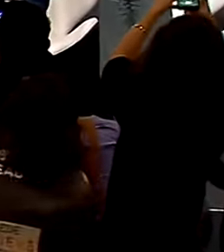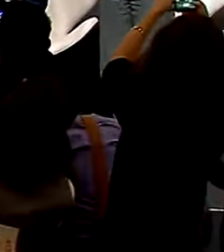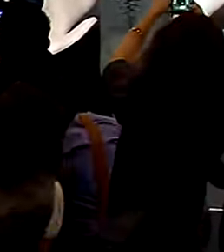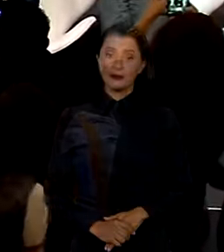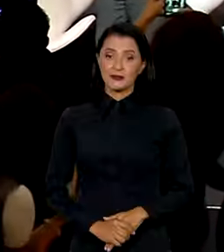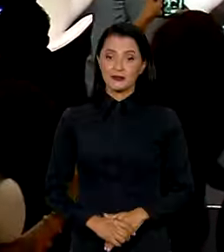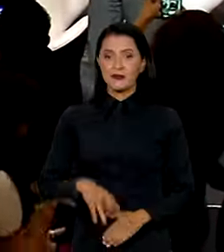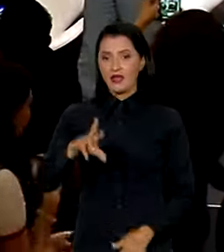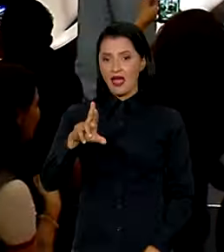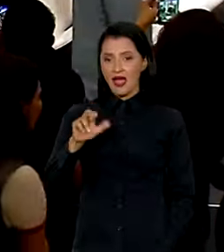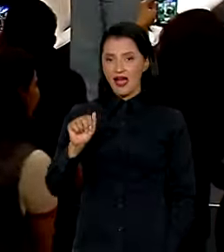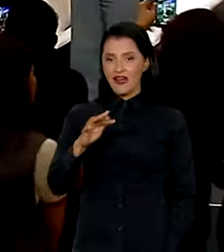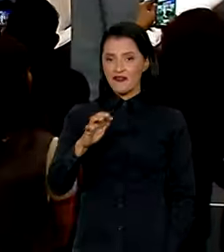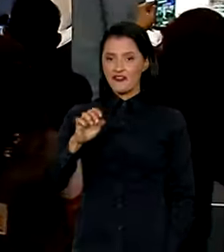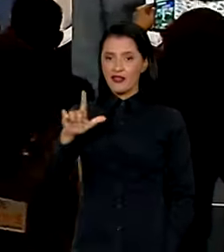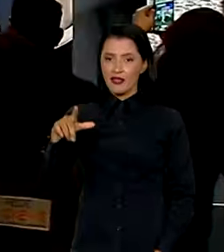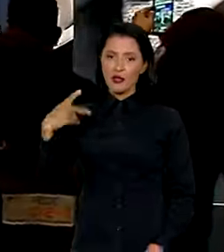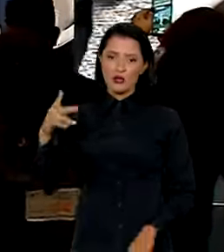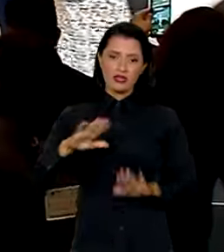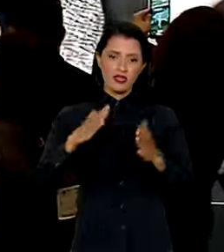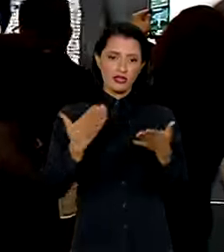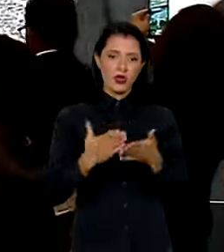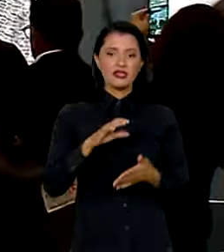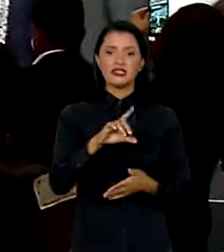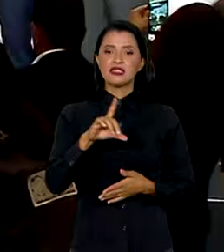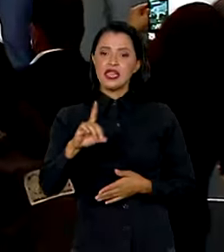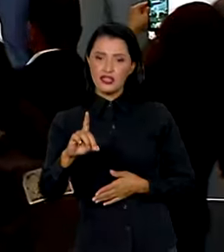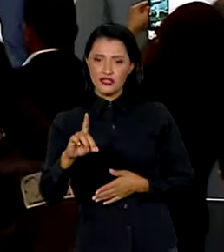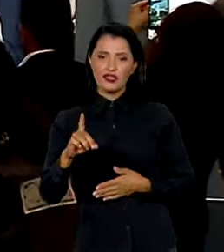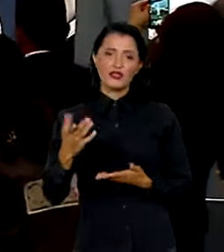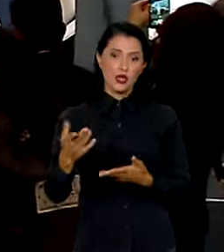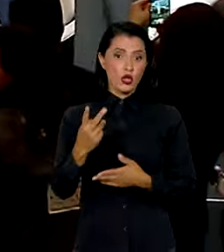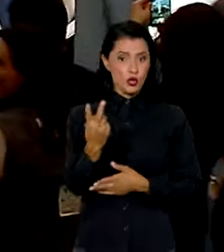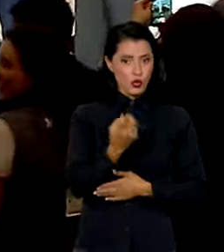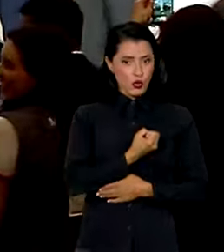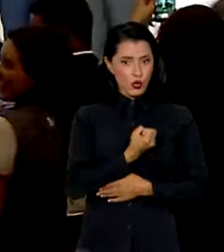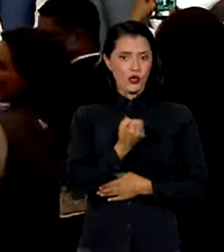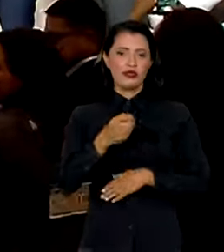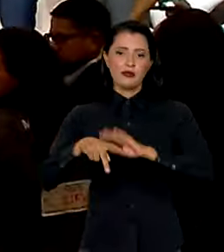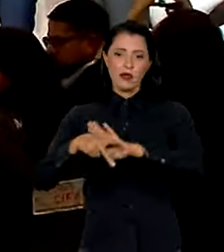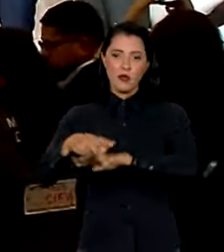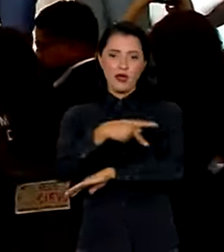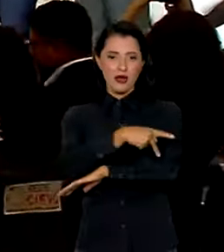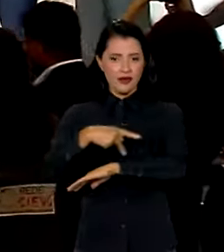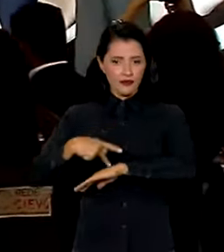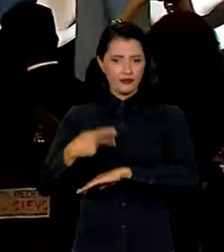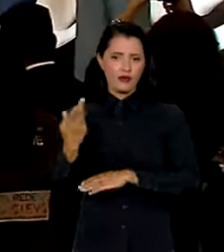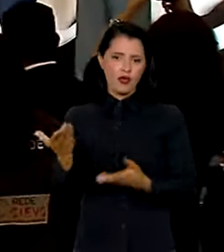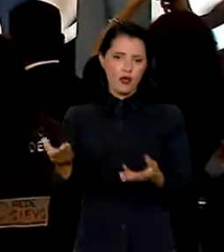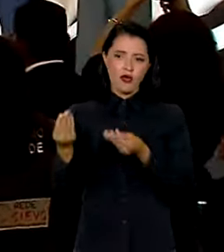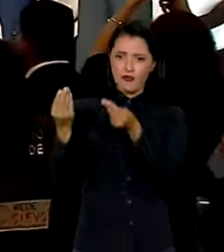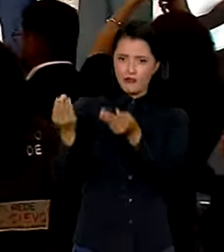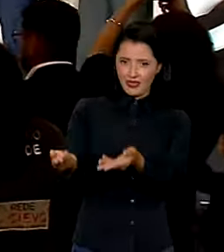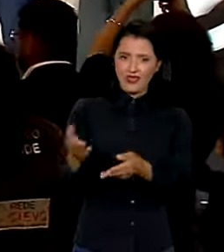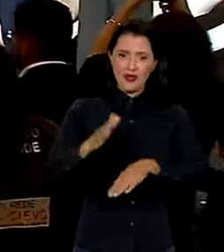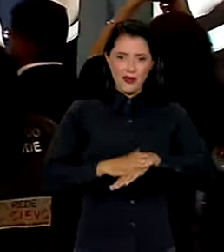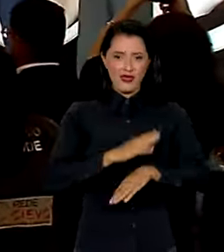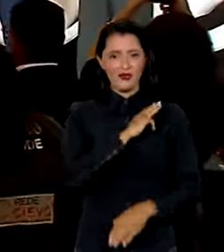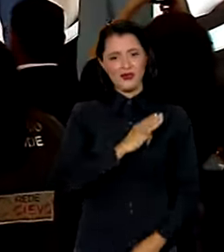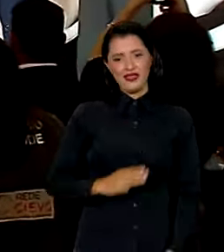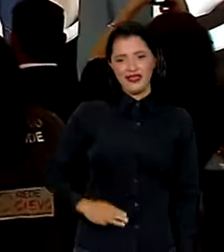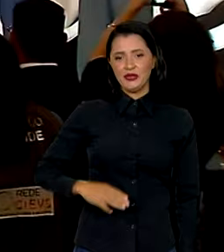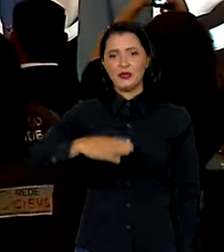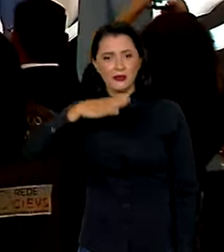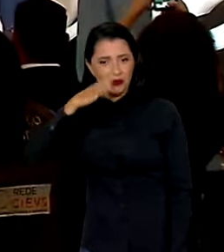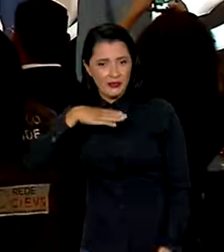Rafael Macedo Viana, da Escola Sede 2 do Paranoá, que será entregue pelo ministro